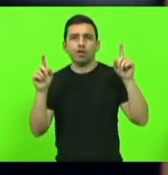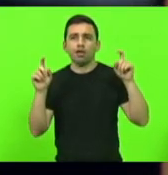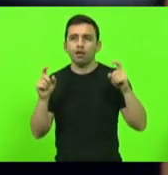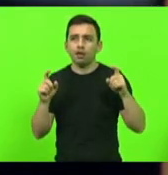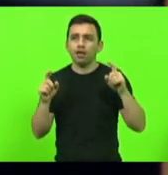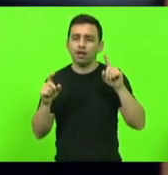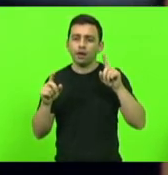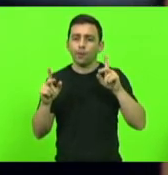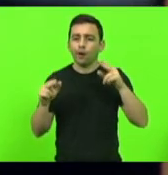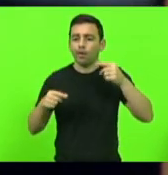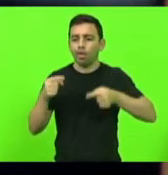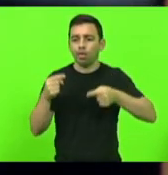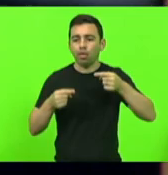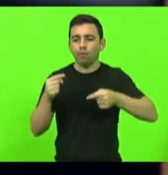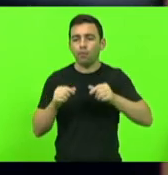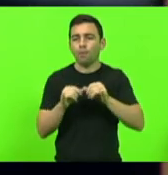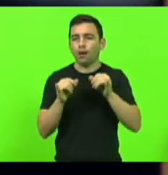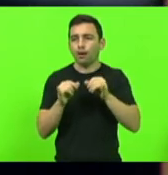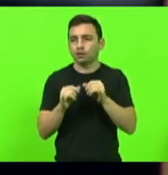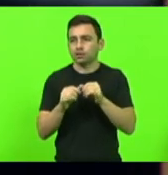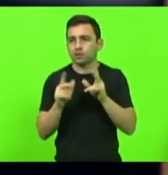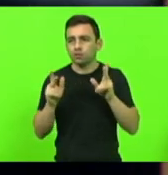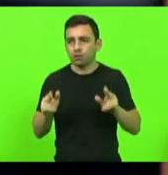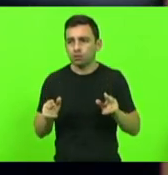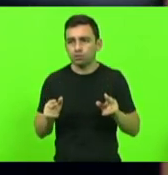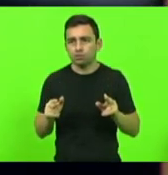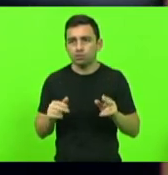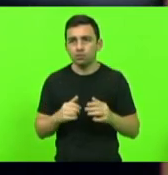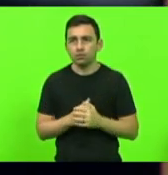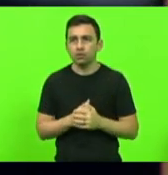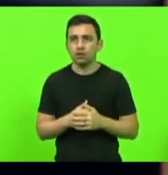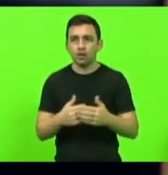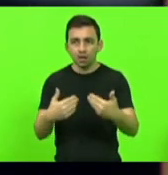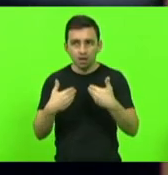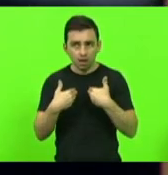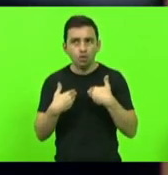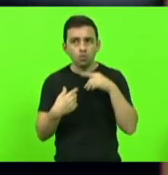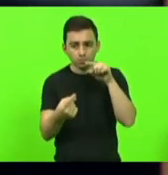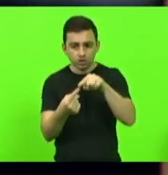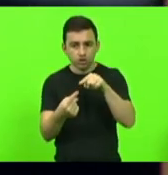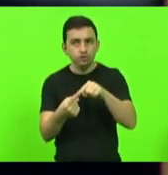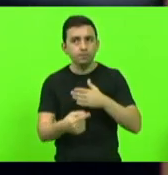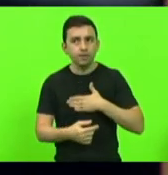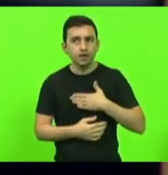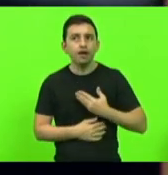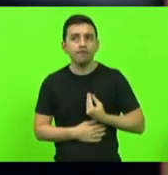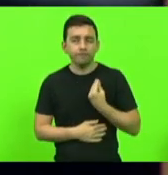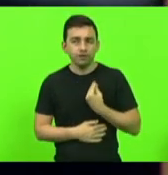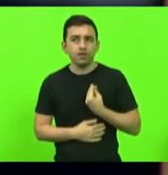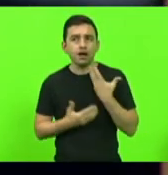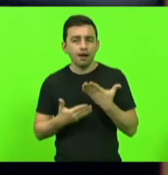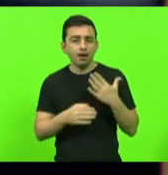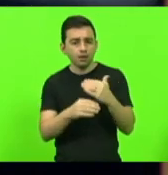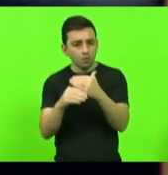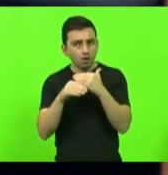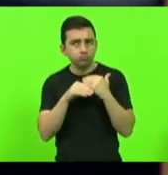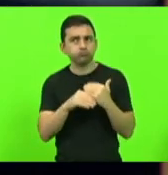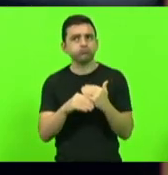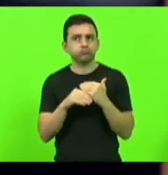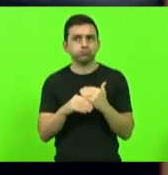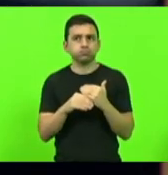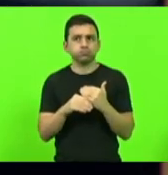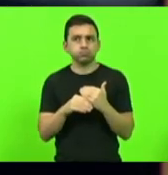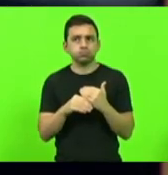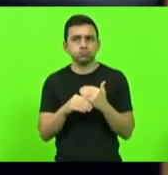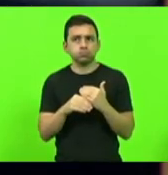ficar discutindo bobagens. Eu tenho como meta da minha vida trabalhar pela igualdade,